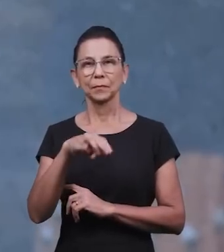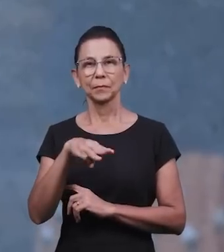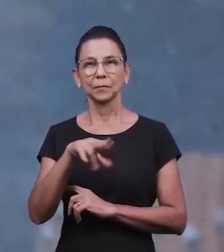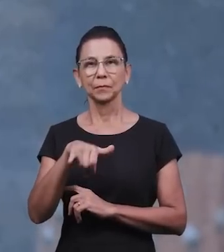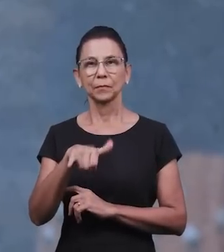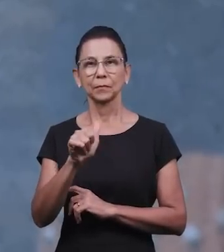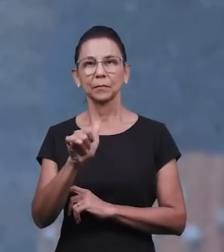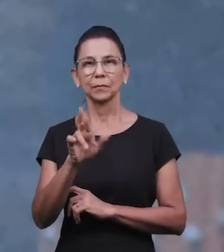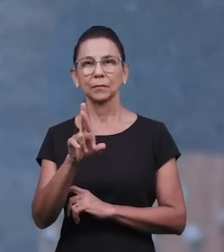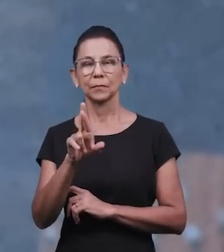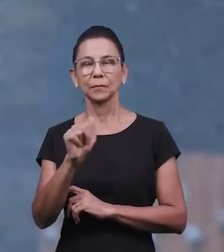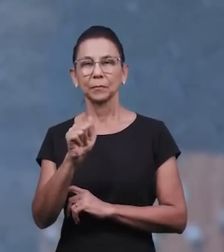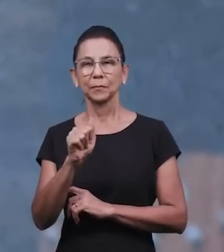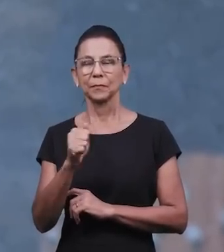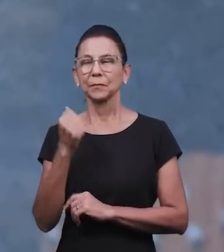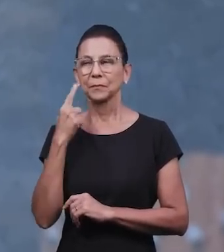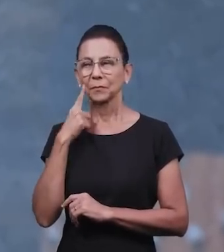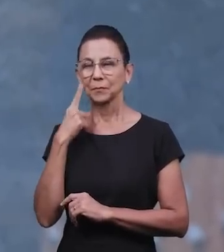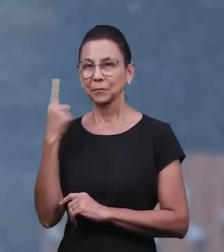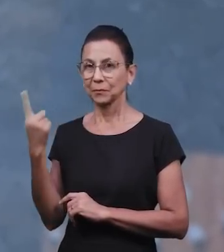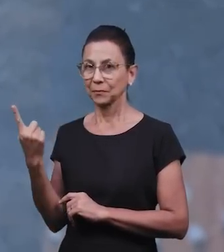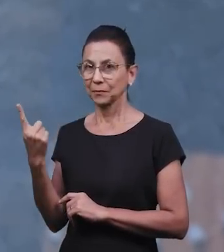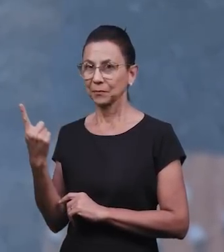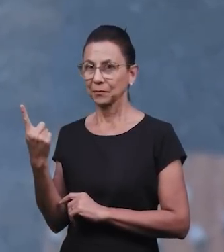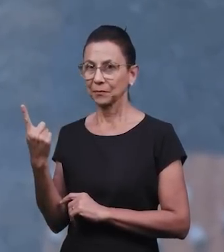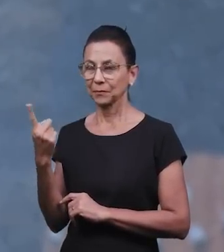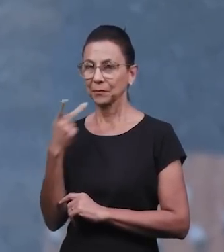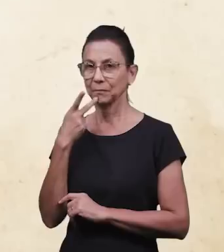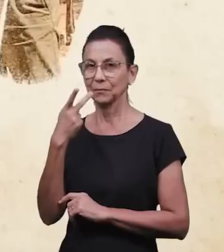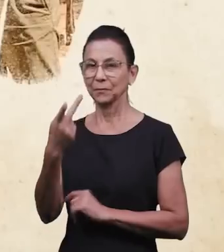Costa. Então vamos ouvir o que a Samira tem a dizer. Fala, jovem!